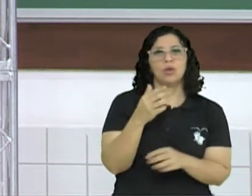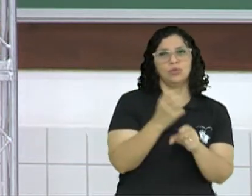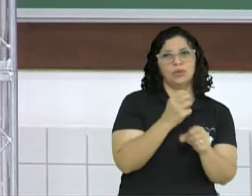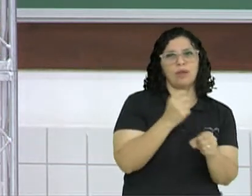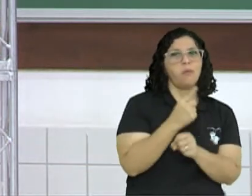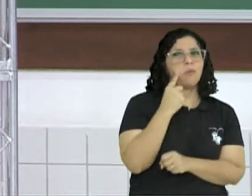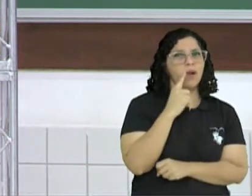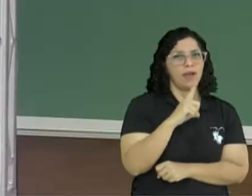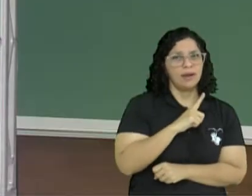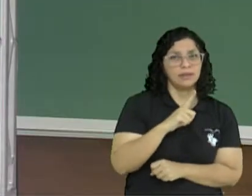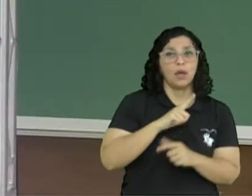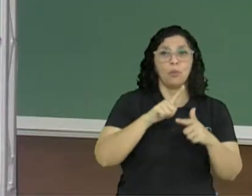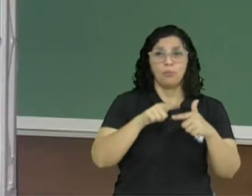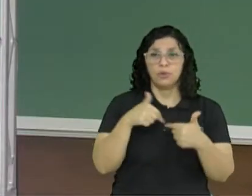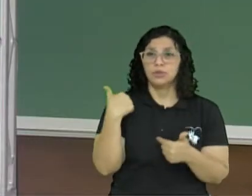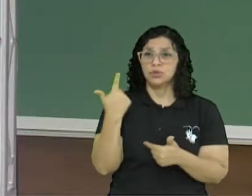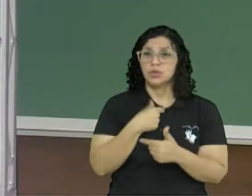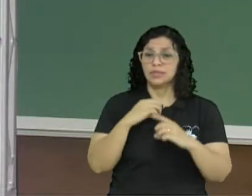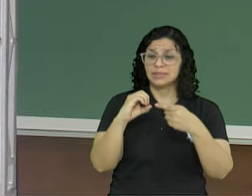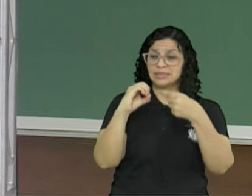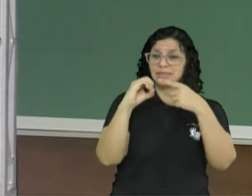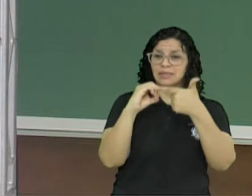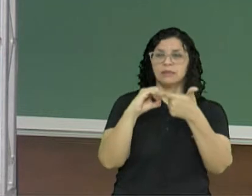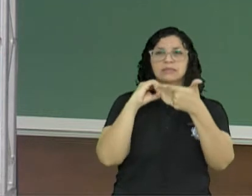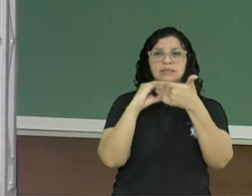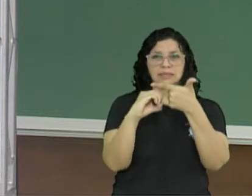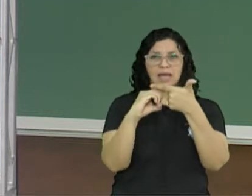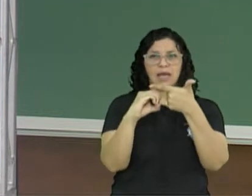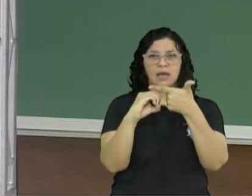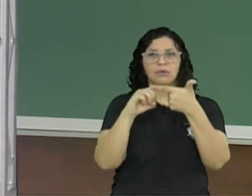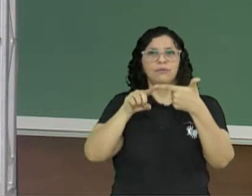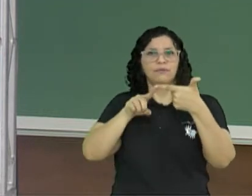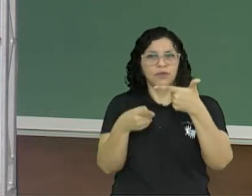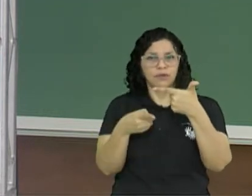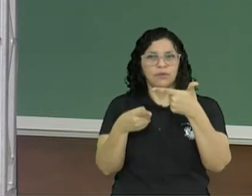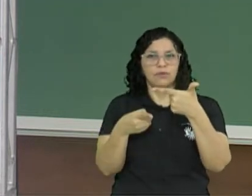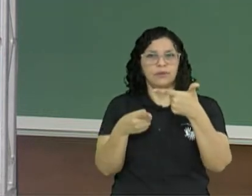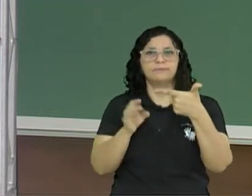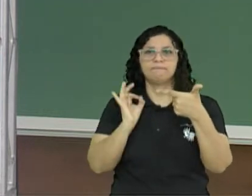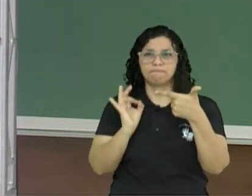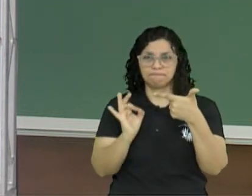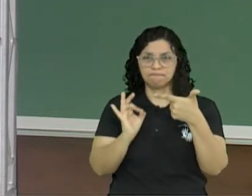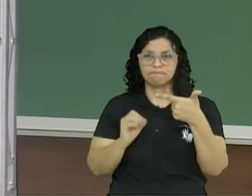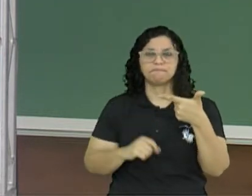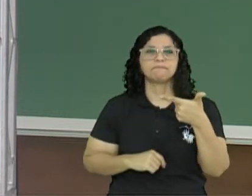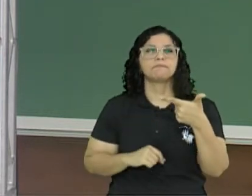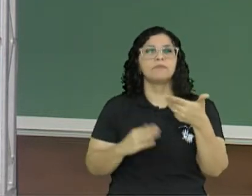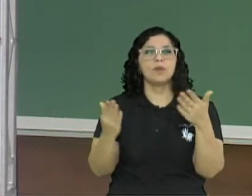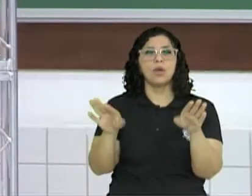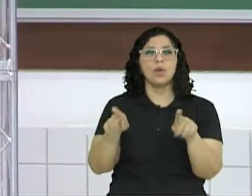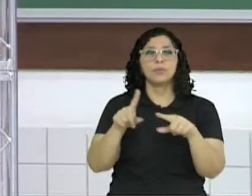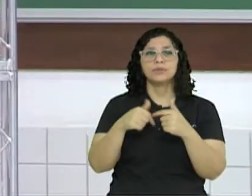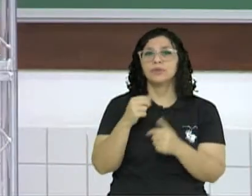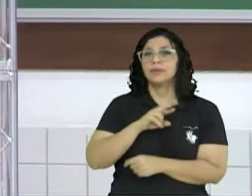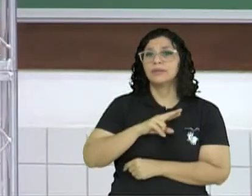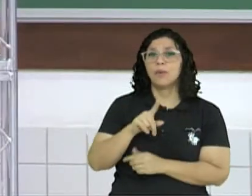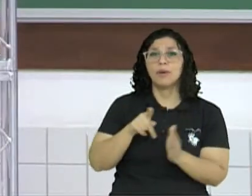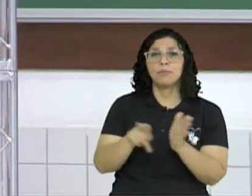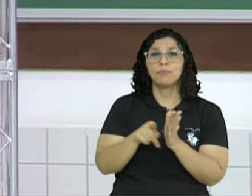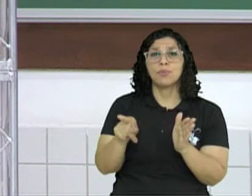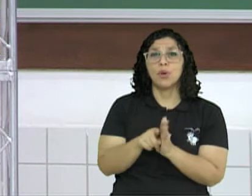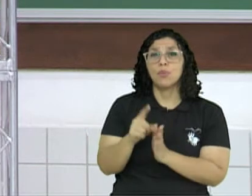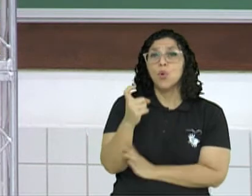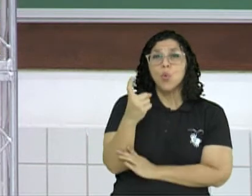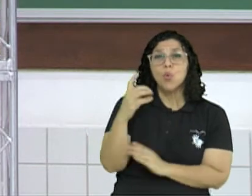gente começa pelas casas decimais, começando com a vírgula aqui, certo? Então não cabe nenhuma vez